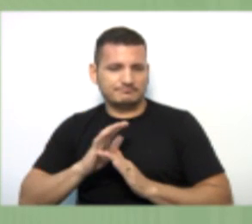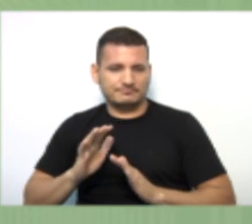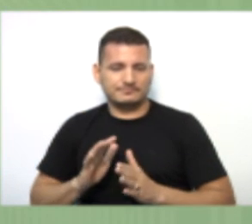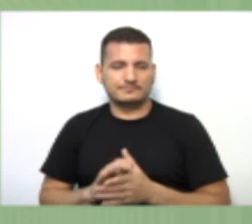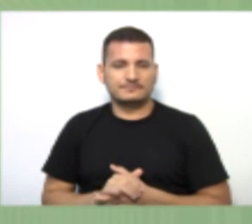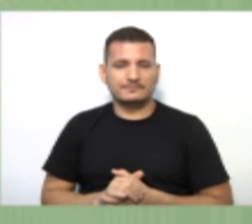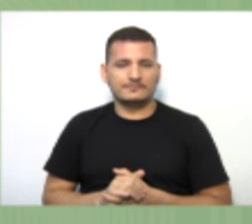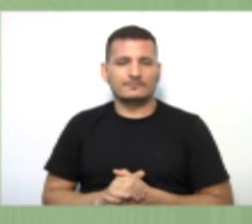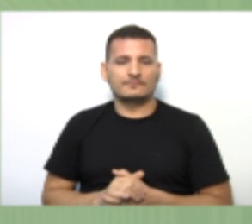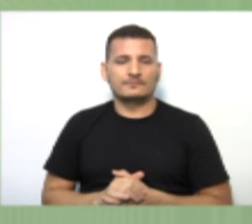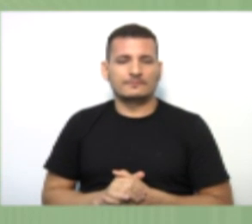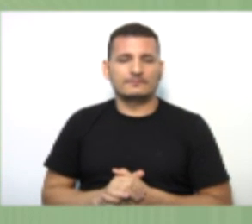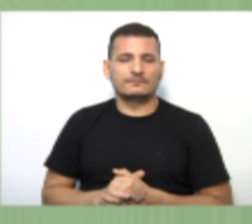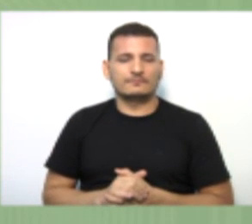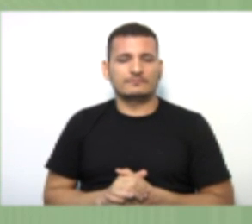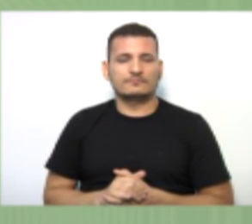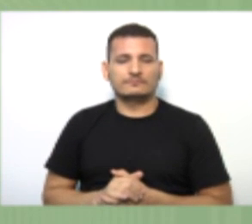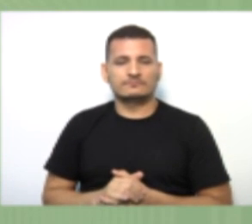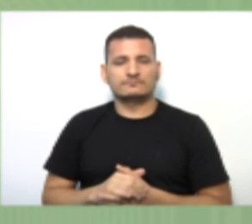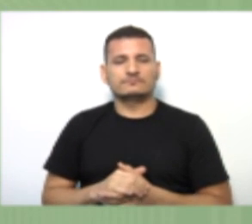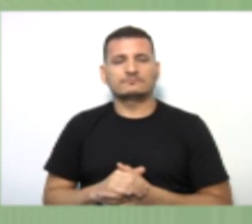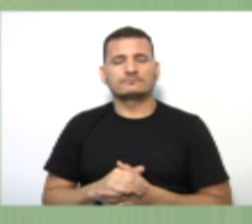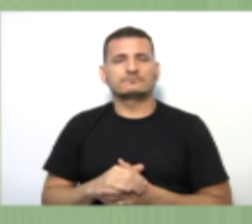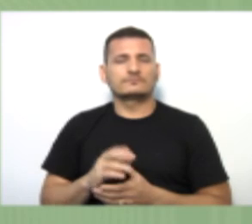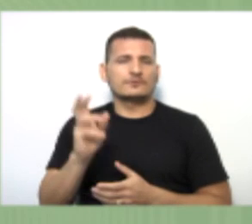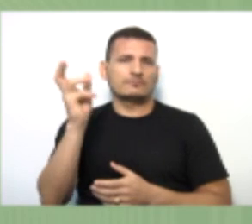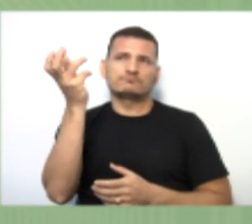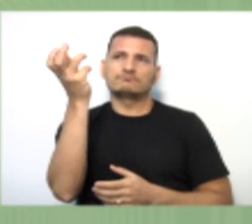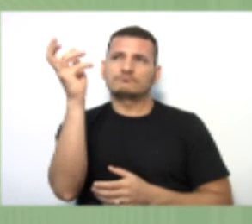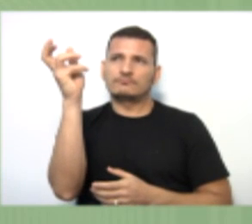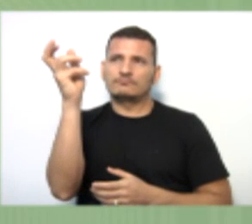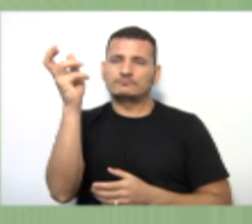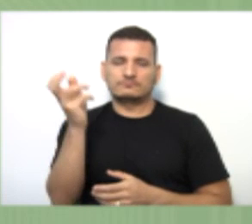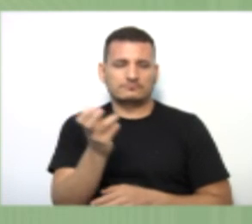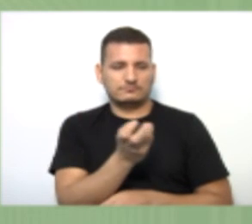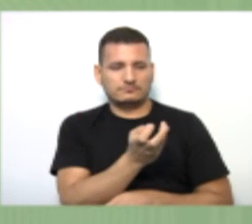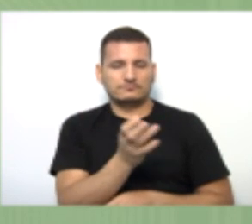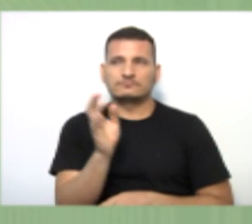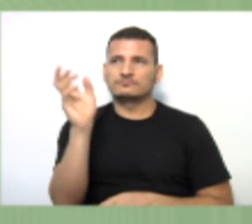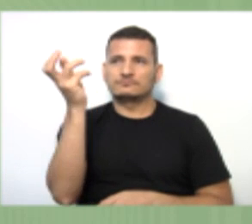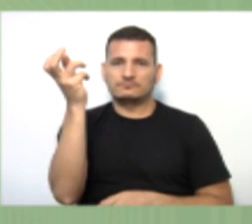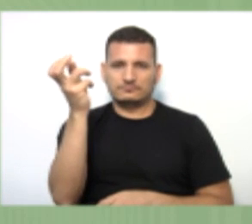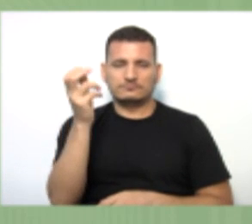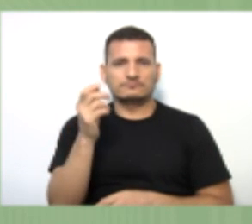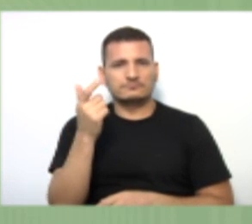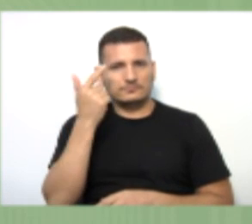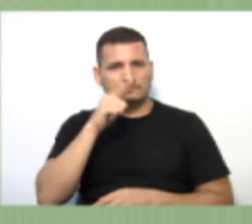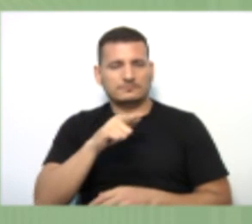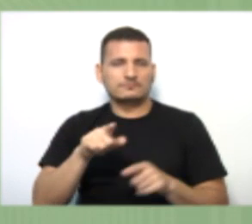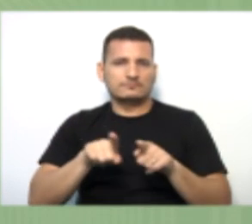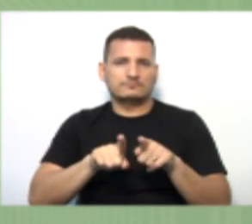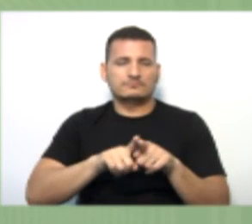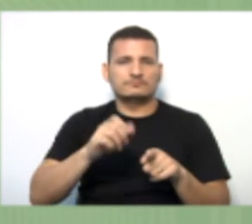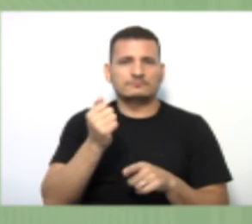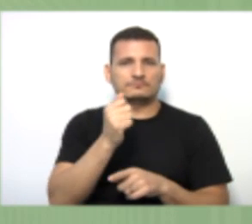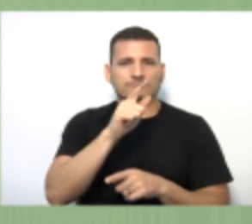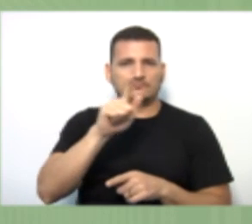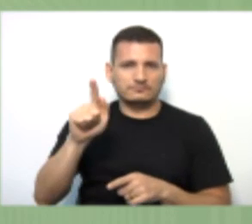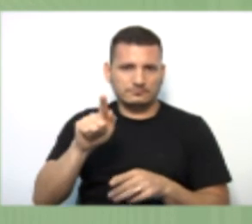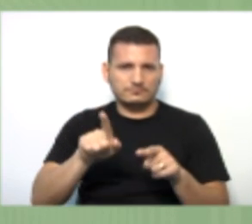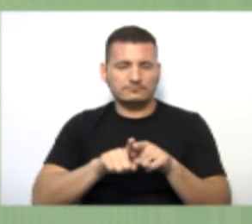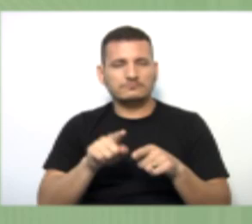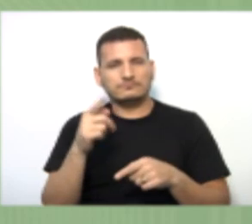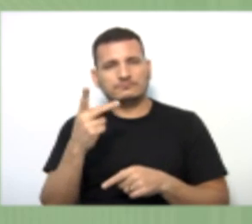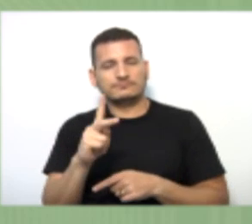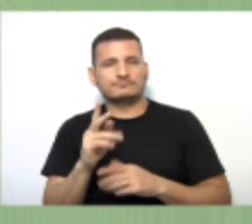tá? E assim, trocar uma lâmpada. A gente consegue colocar em forma de algoritmo também. Você está na